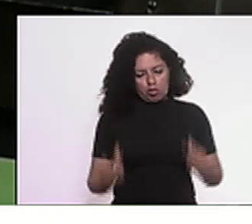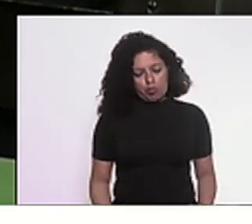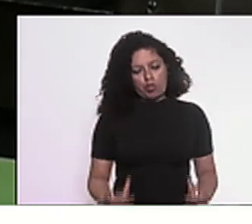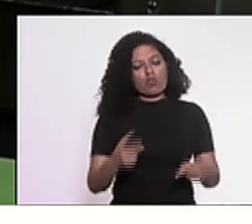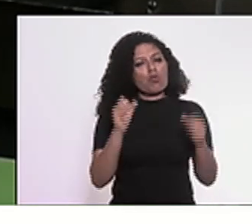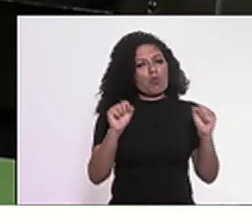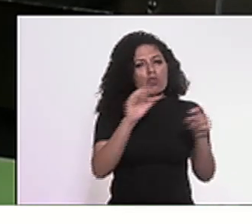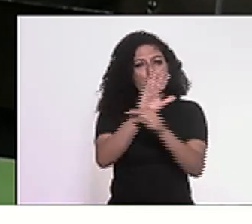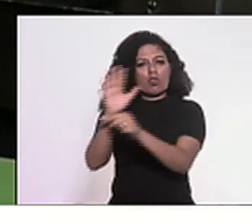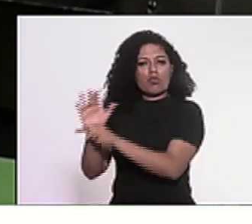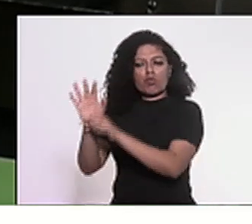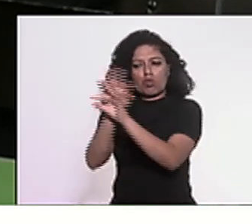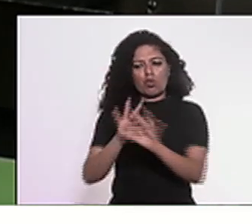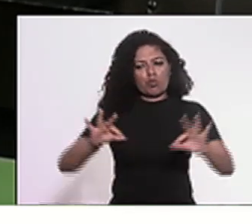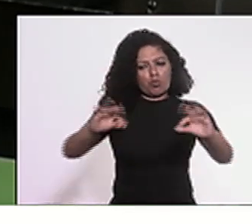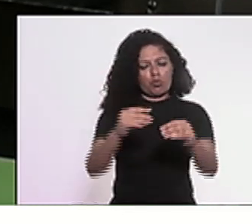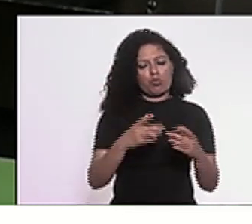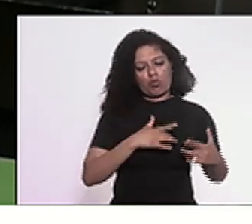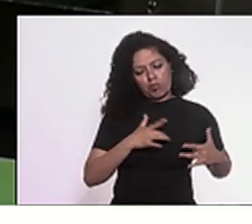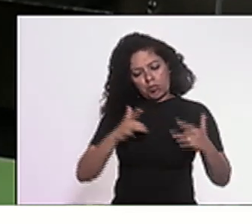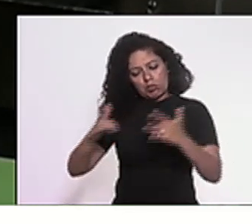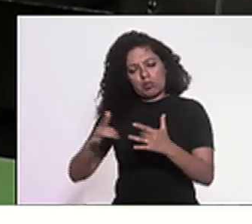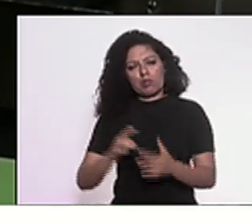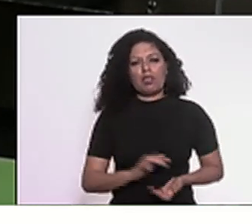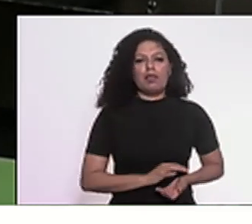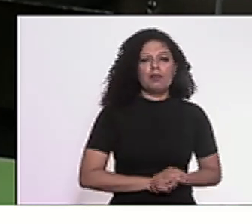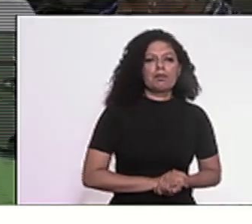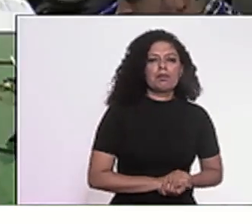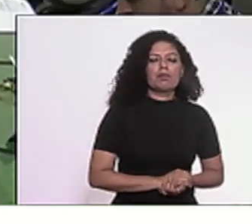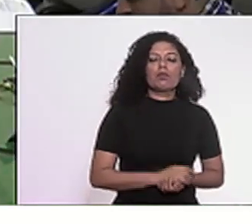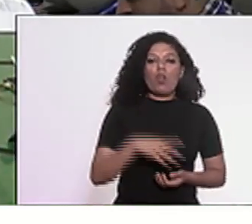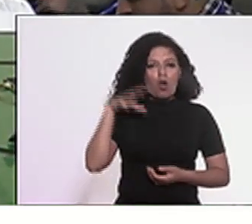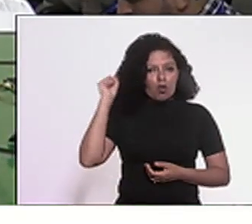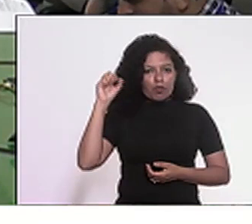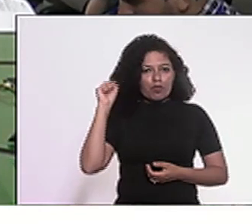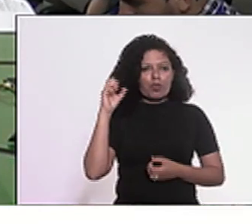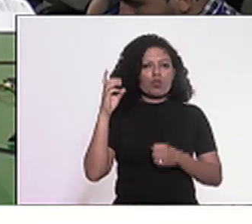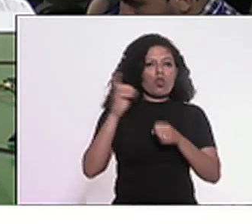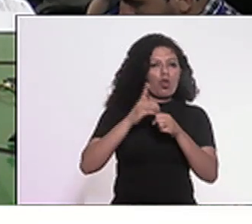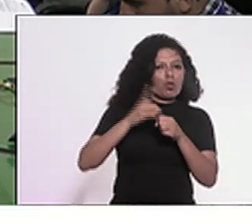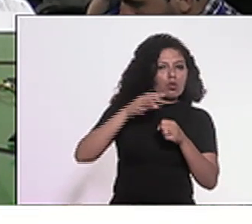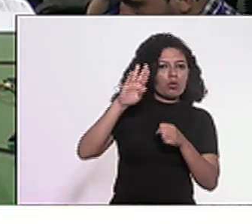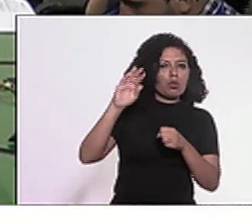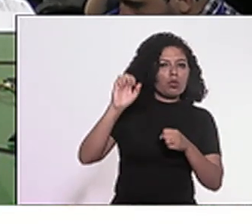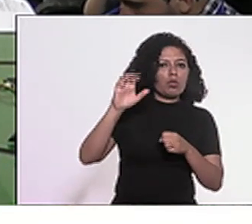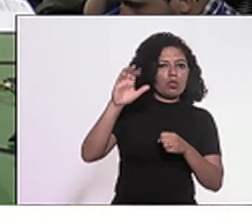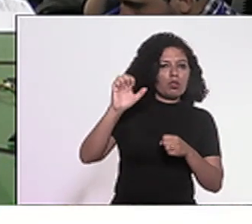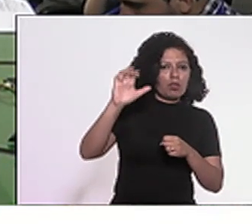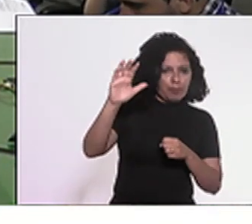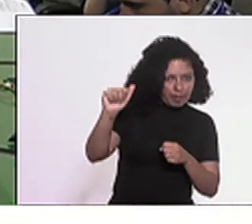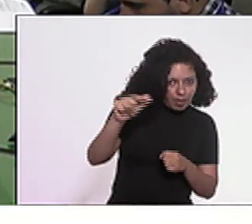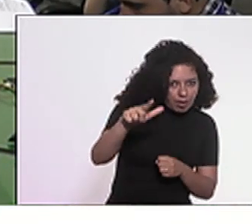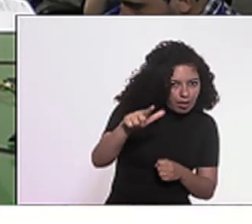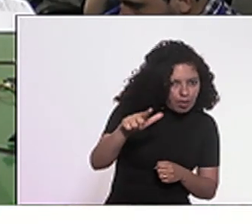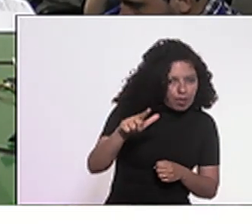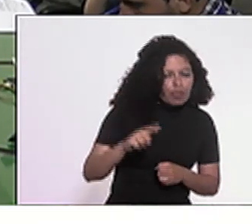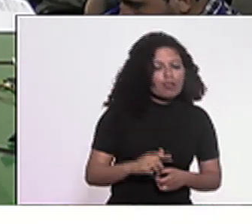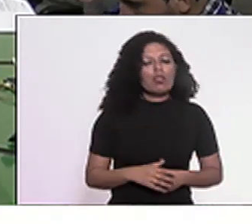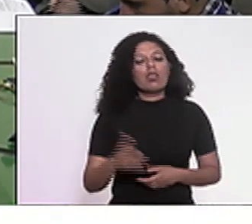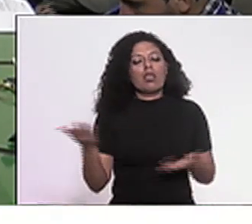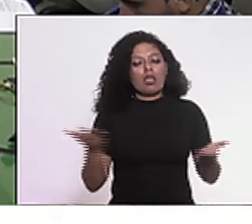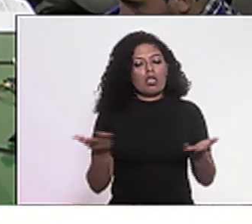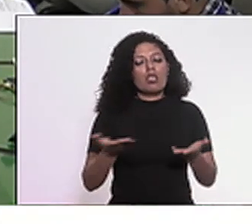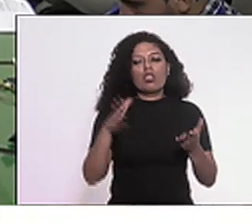amplamente. A Secretaria está à disposição. Escutou, doutora Rebeca? Excelente, excelente. Vamos agora passar